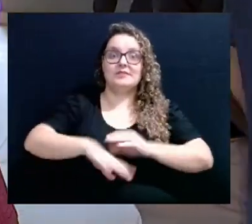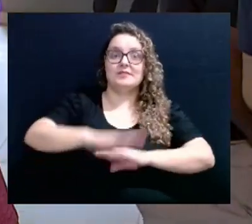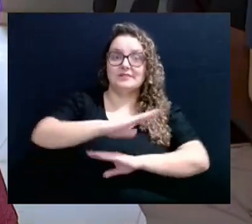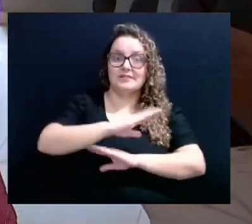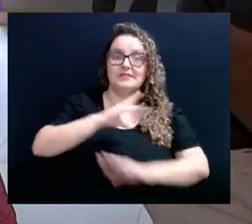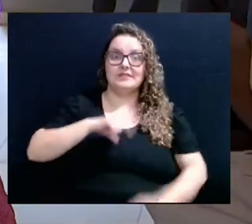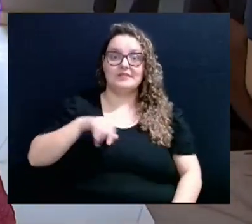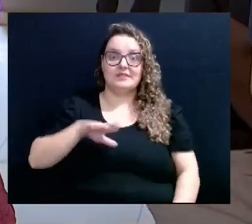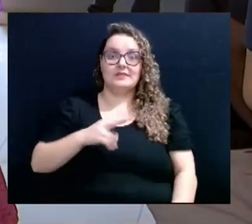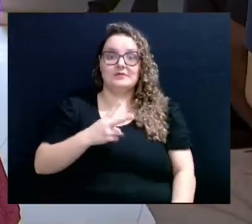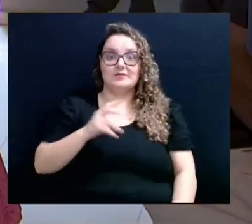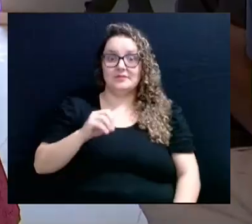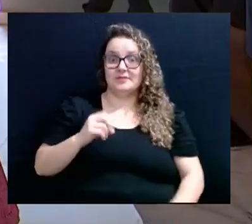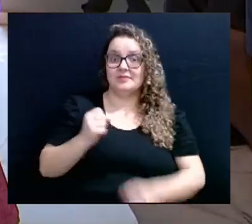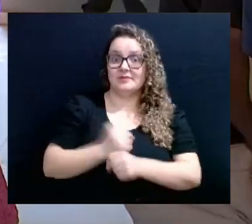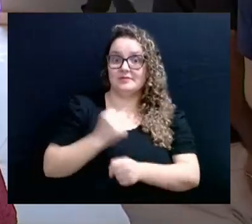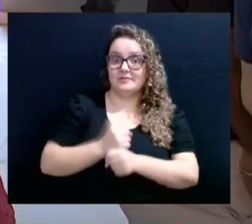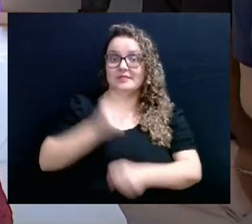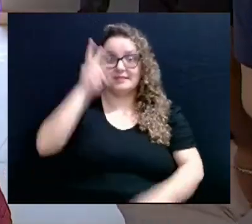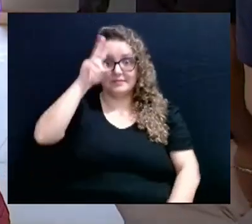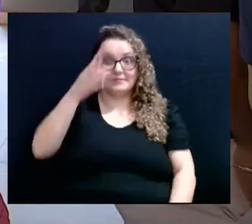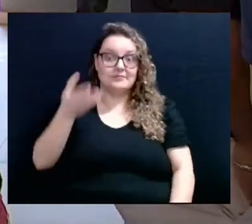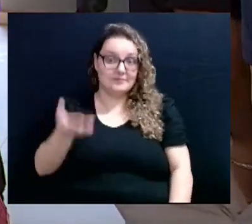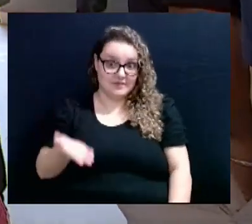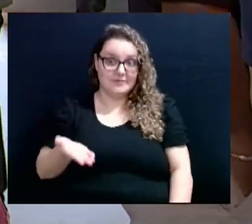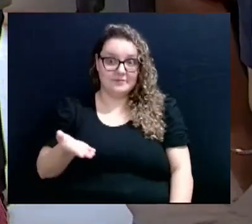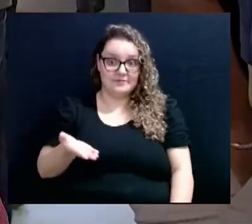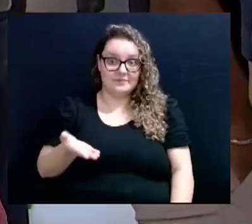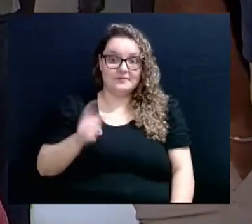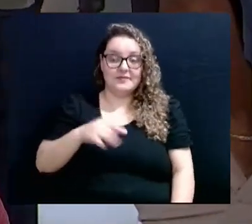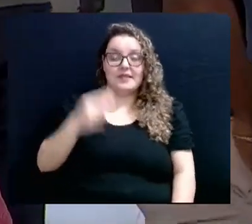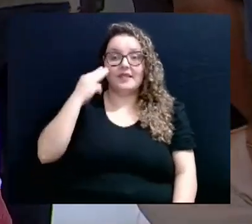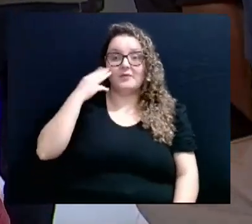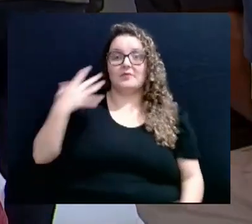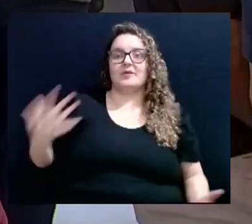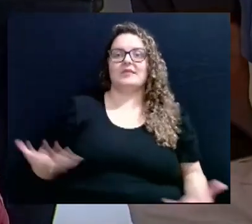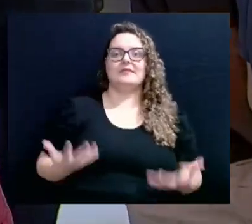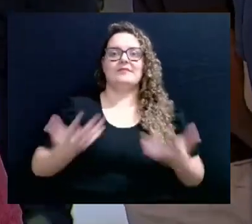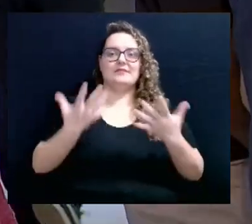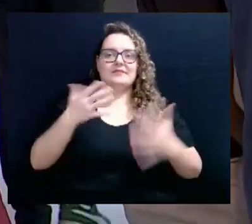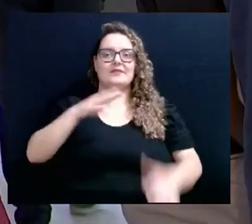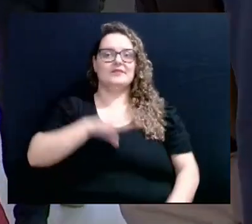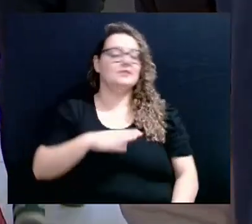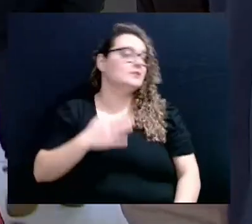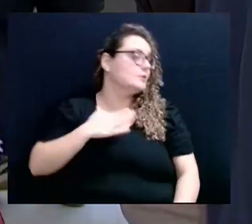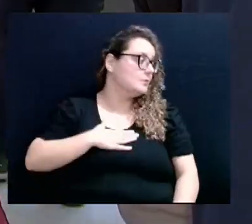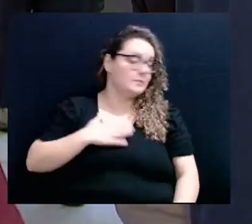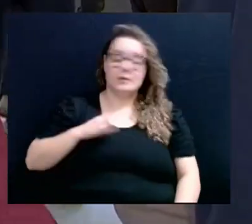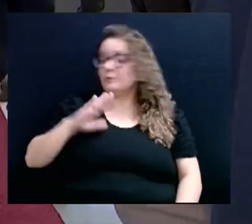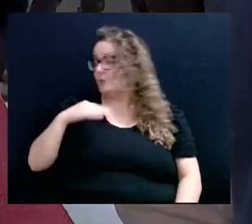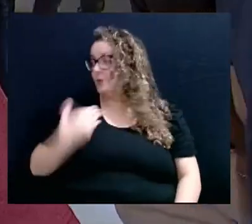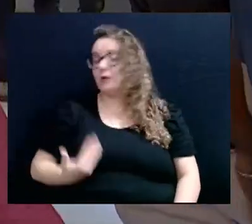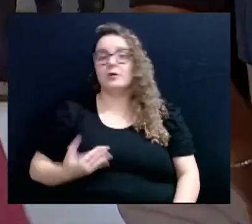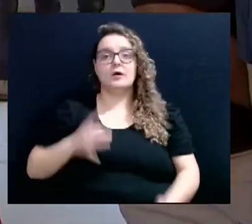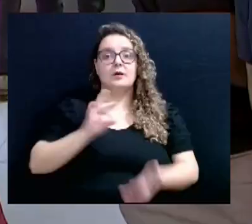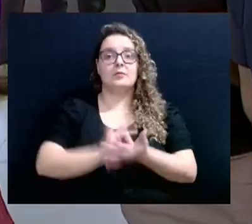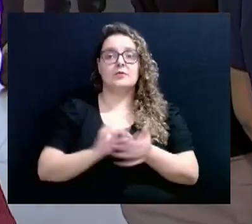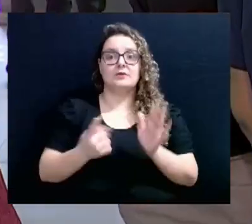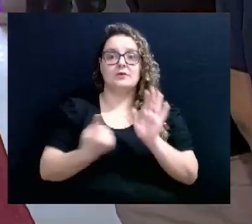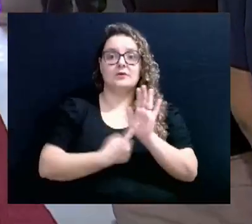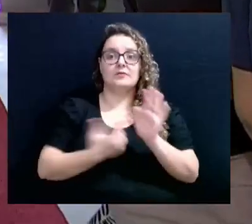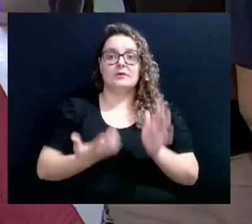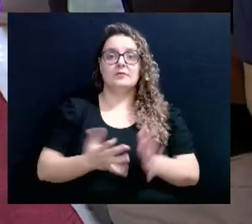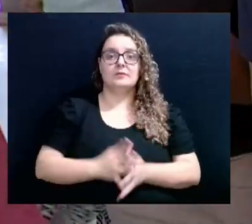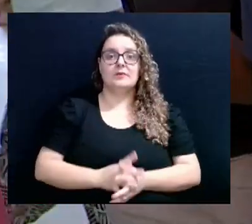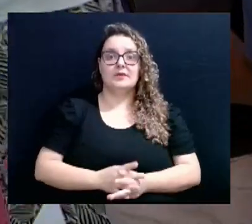200 anos de história, né? Que é a memória viva da cidade. Então, para mim é uma honra realmente que vai ficar marcada na minha memória,